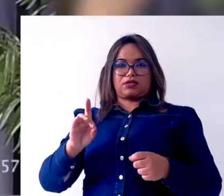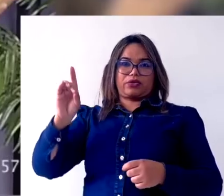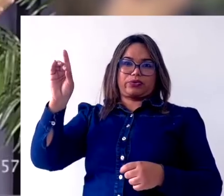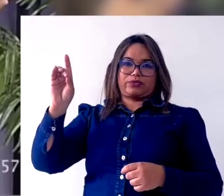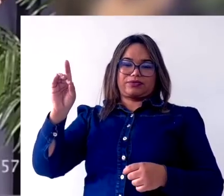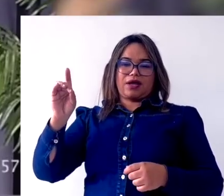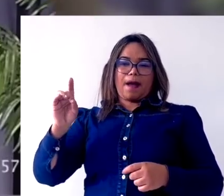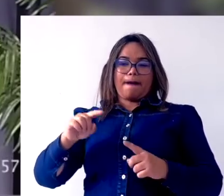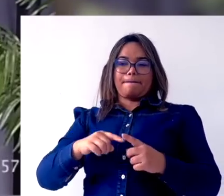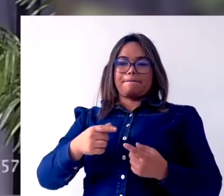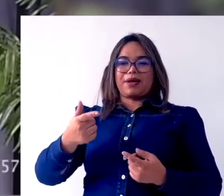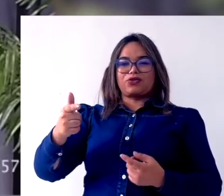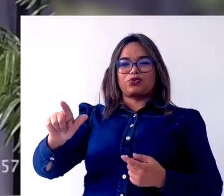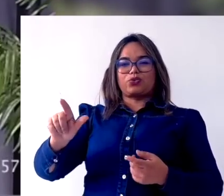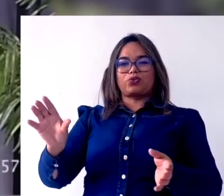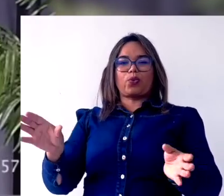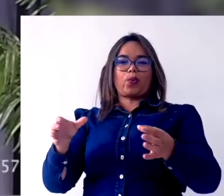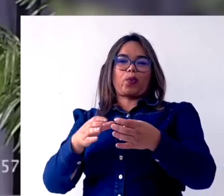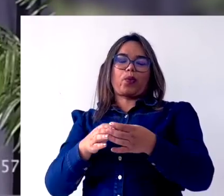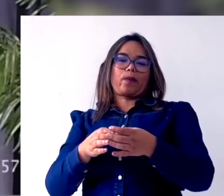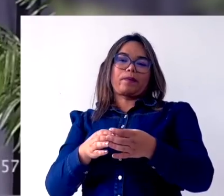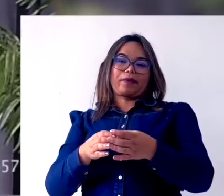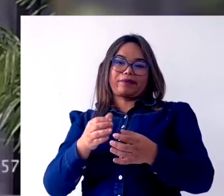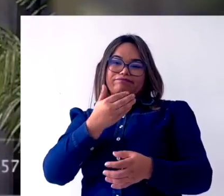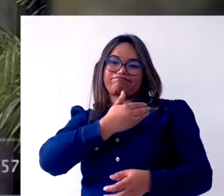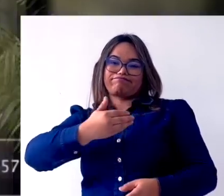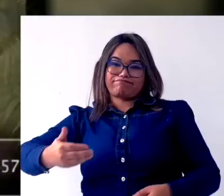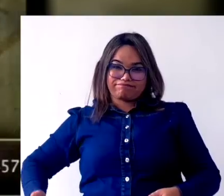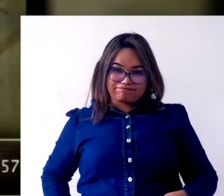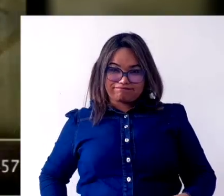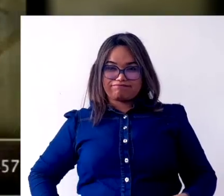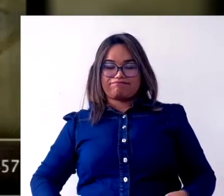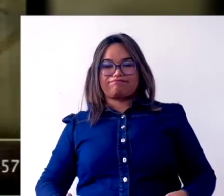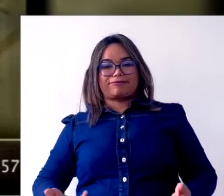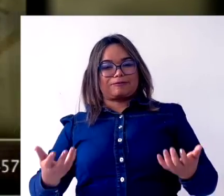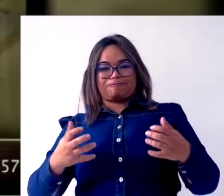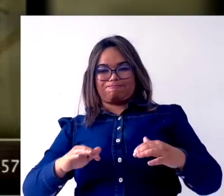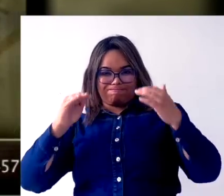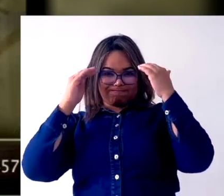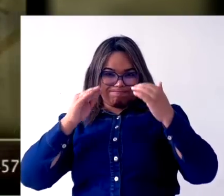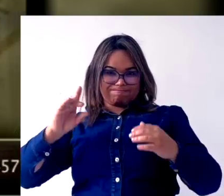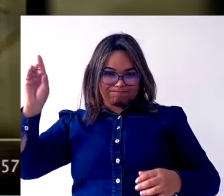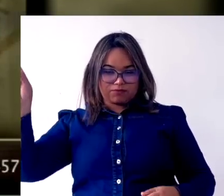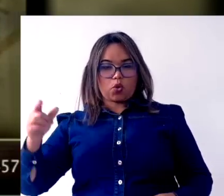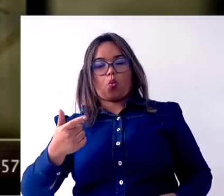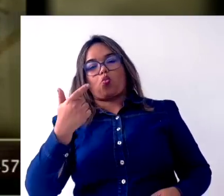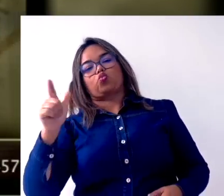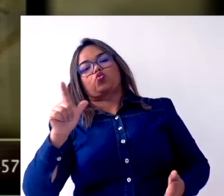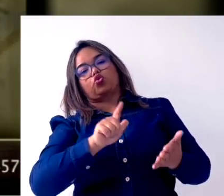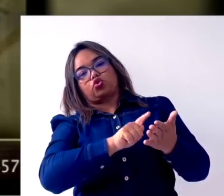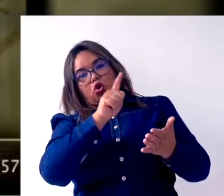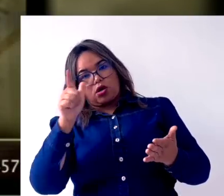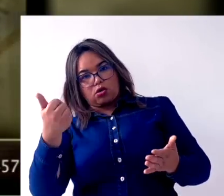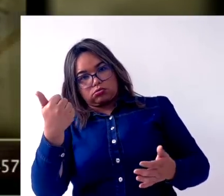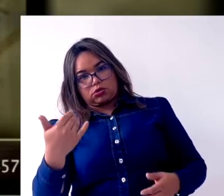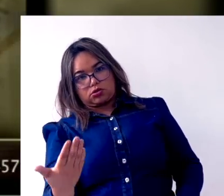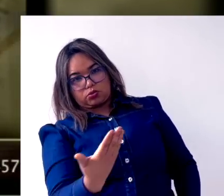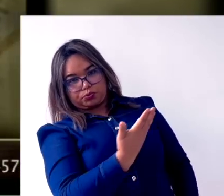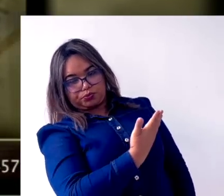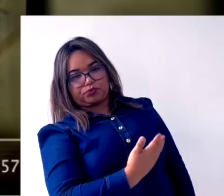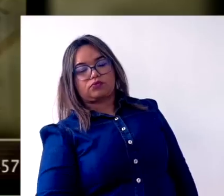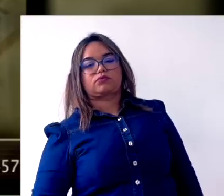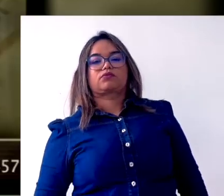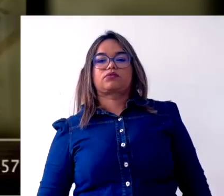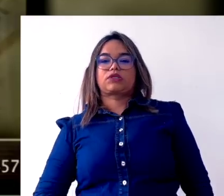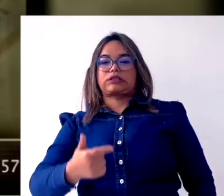de governo, e esse é o do Estado. O jornal St. Louis Post-Dispatch fala: à medida que o segundo século depois da